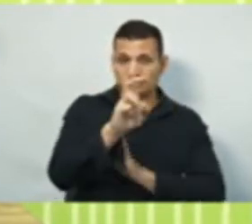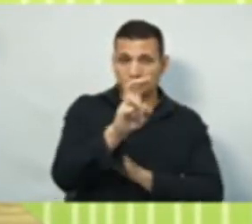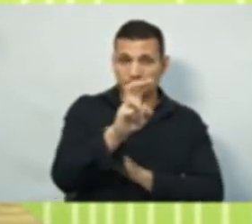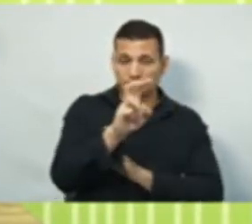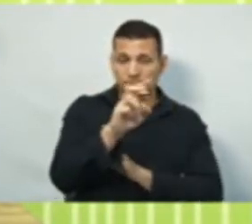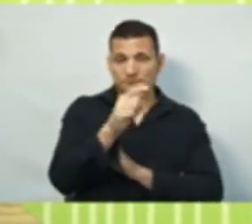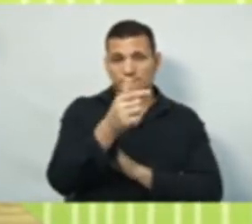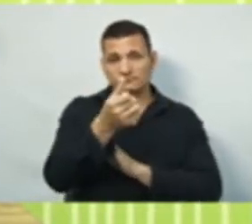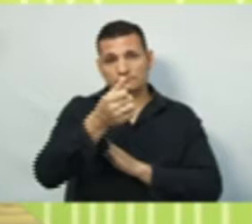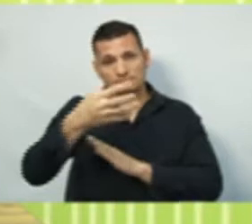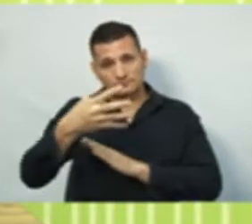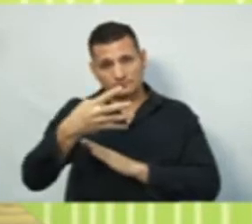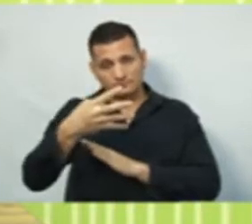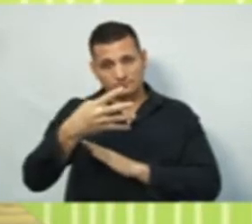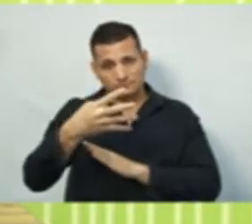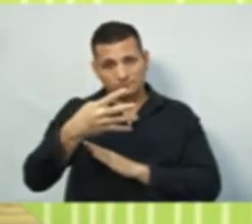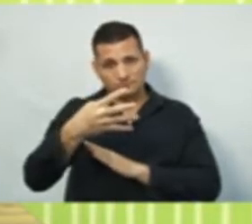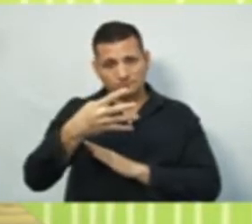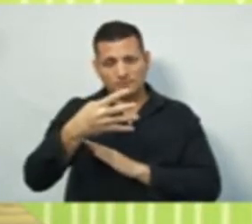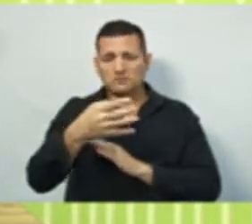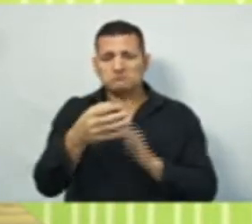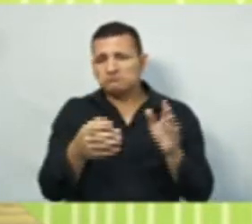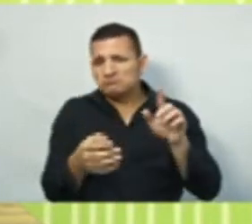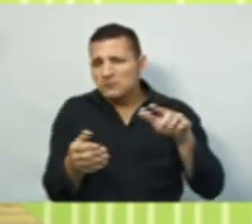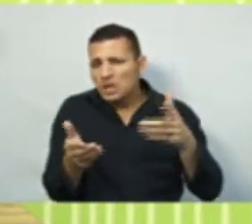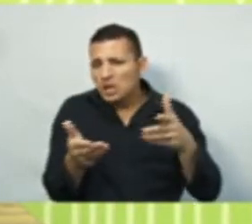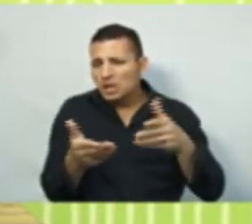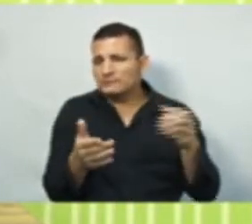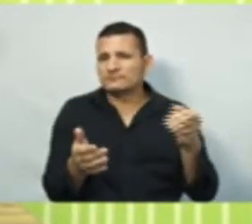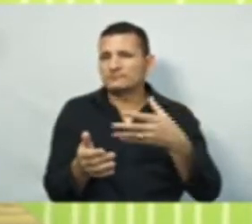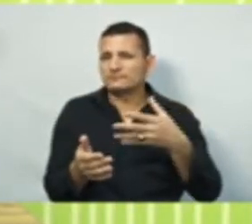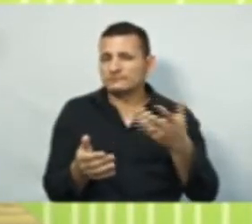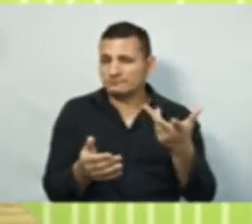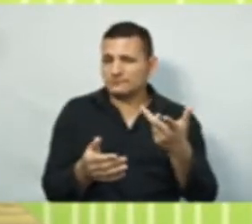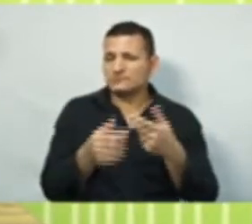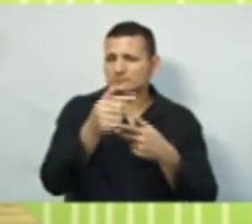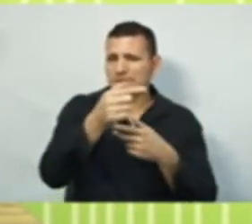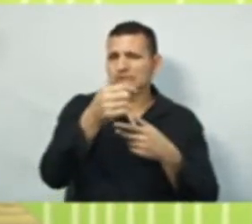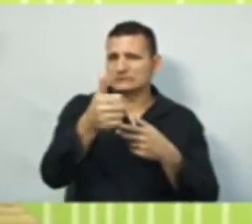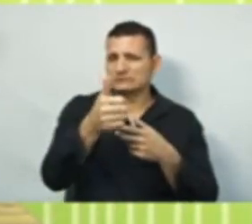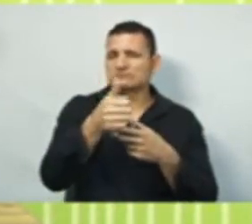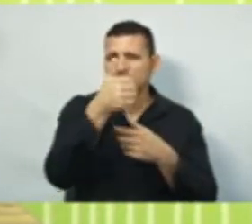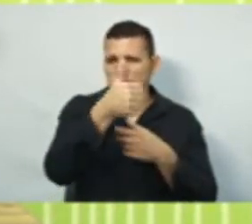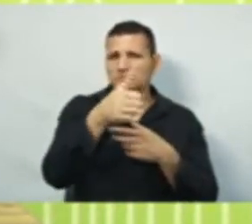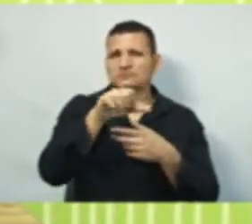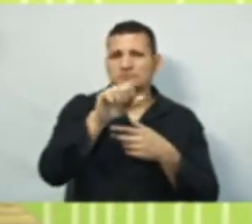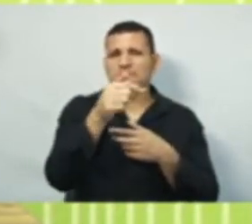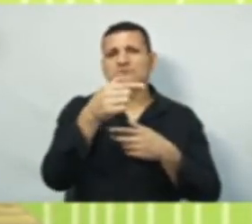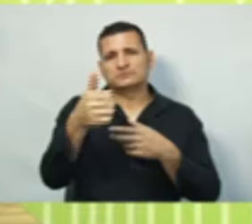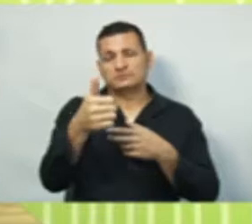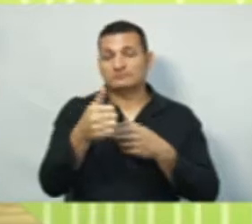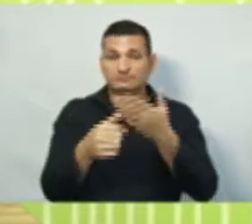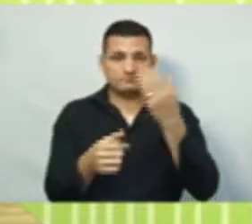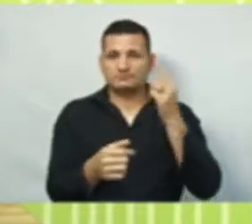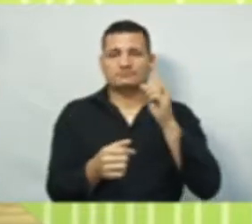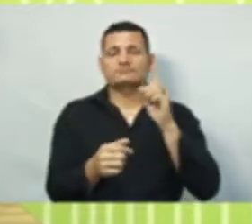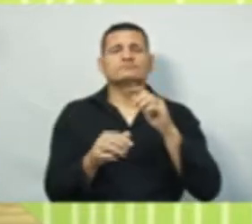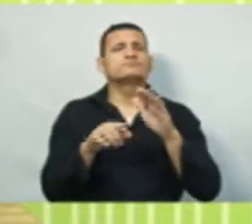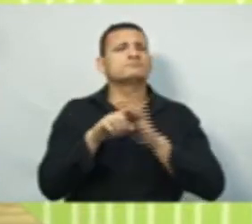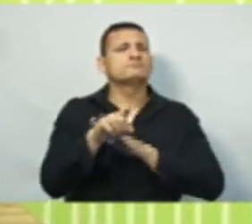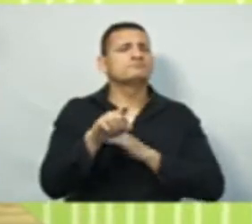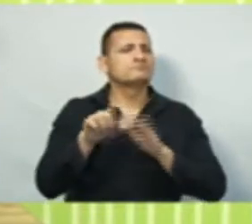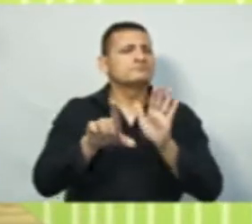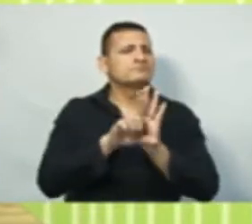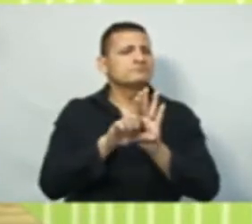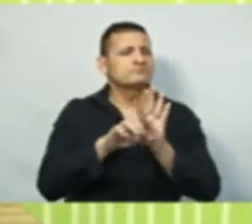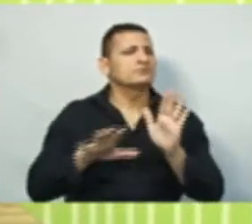5.764 de 71, novinha, né? Isso, 71. Não esqueçam, se eu perguntar na prova qual é a Lei Geral